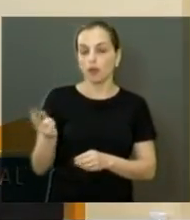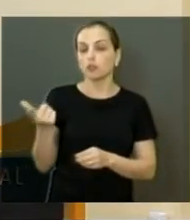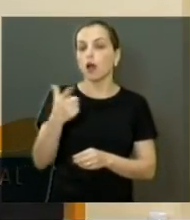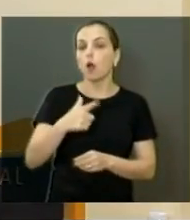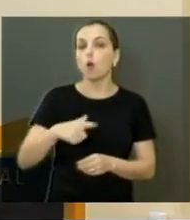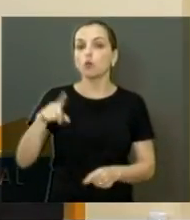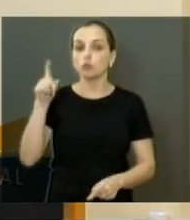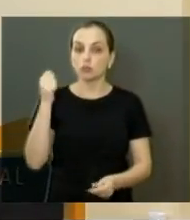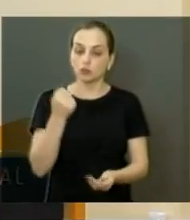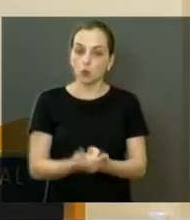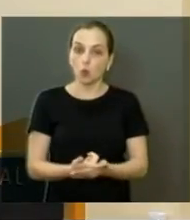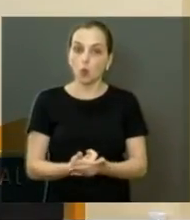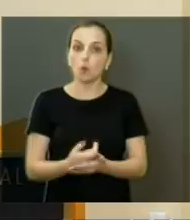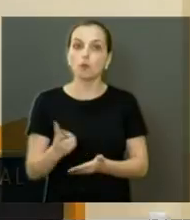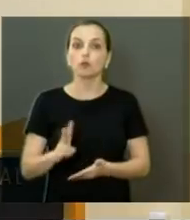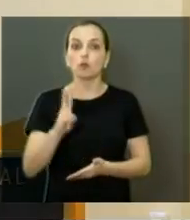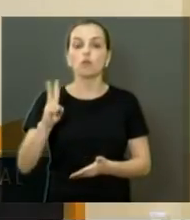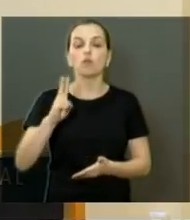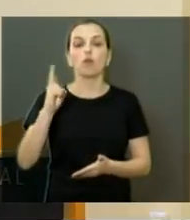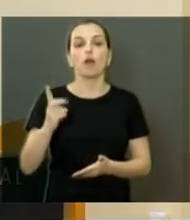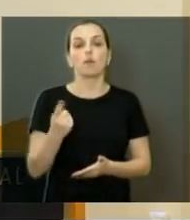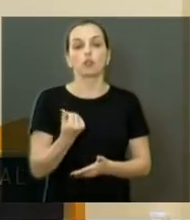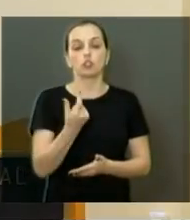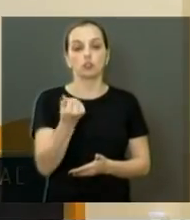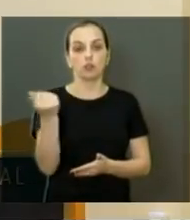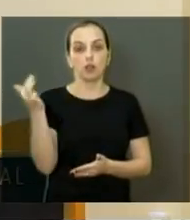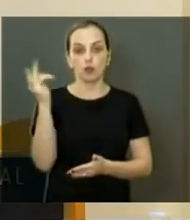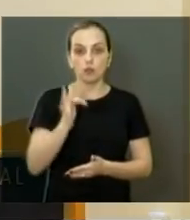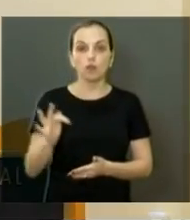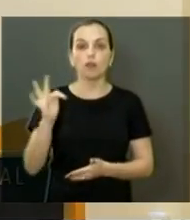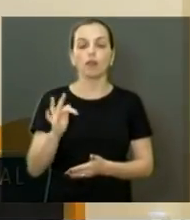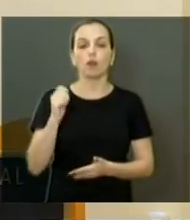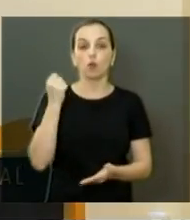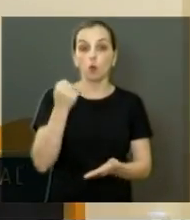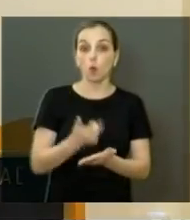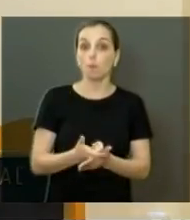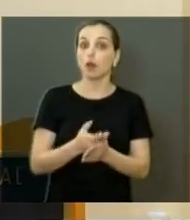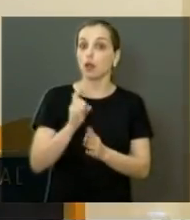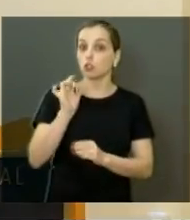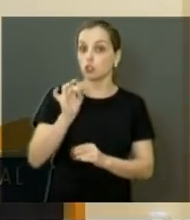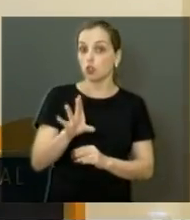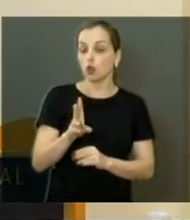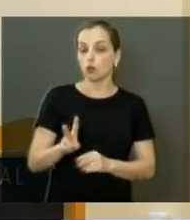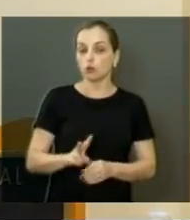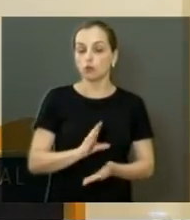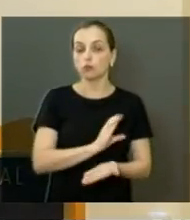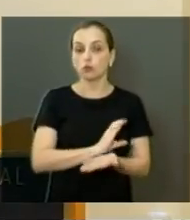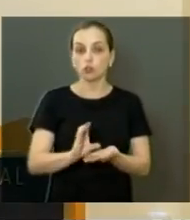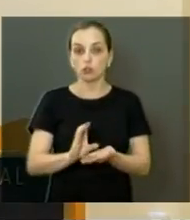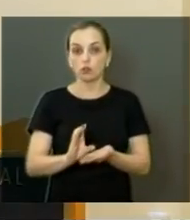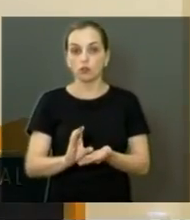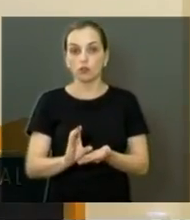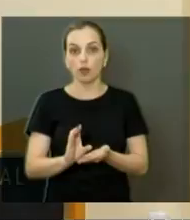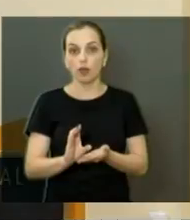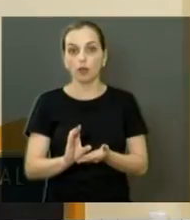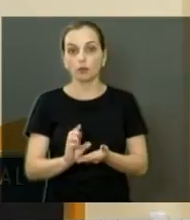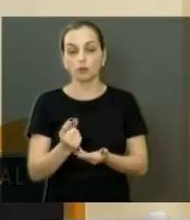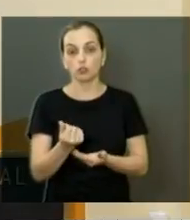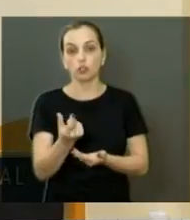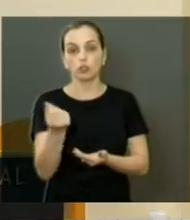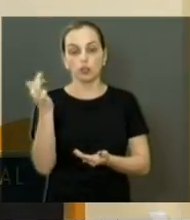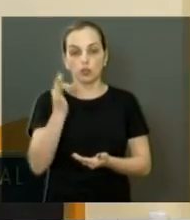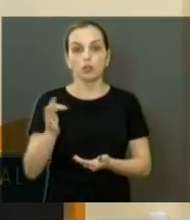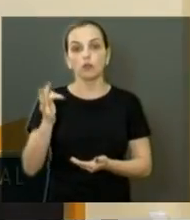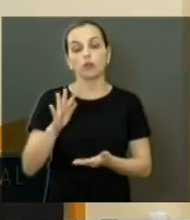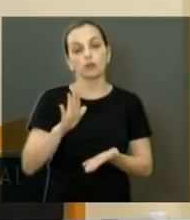foram realizadas com verba do recurso federal. Então, só foi possível comprar com as verbas advindas de recurso federal. Então,